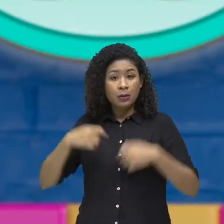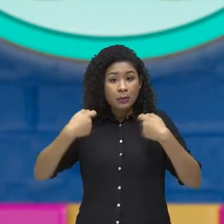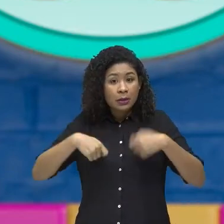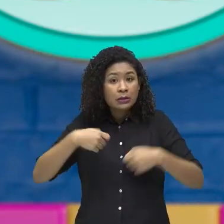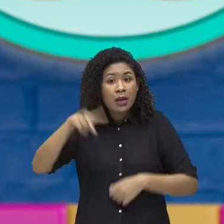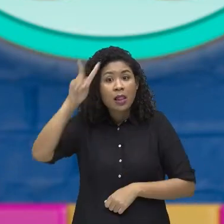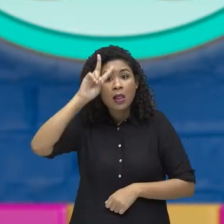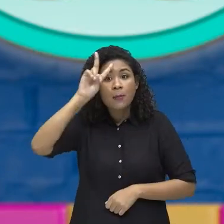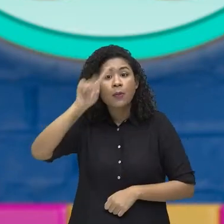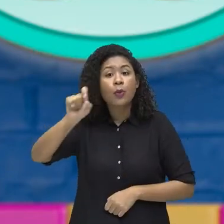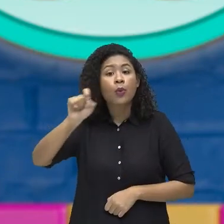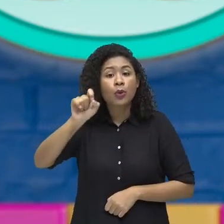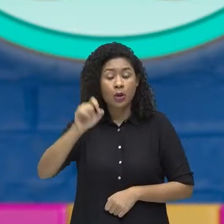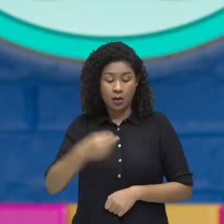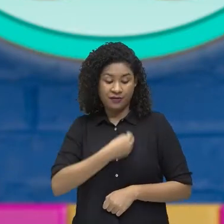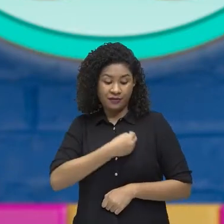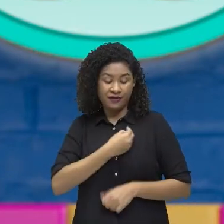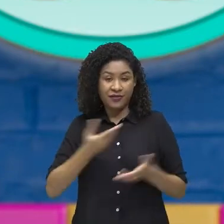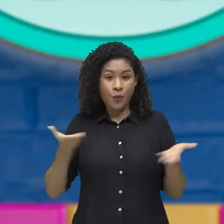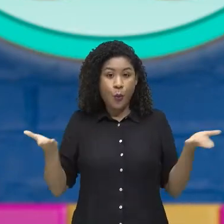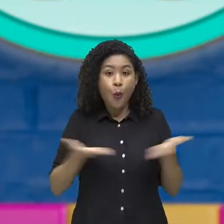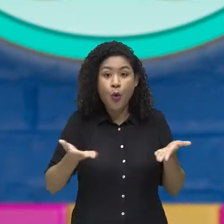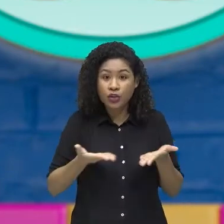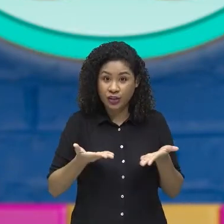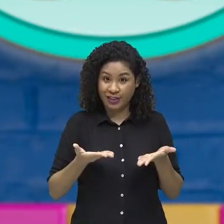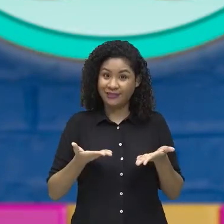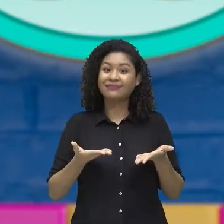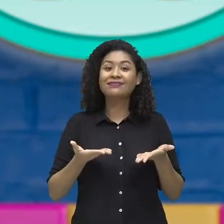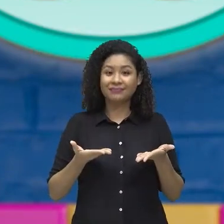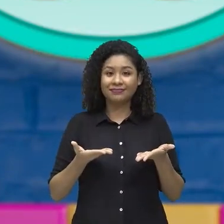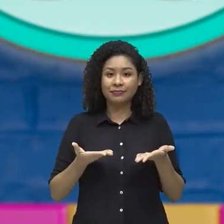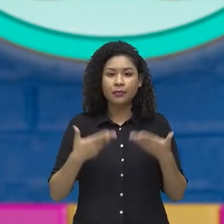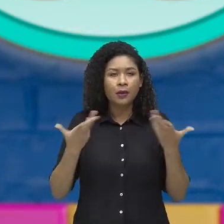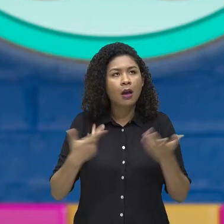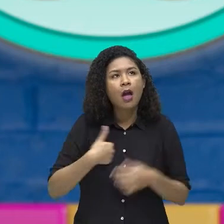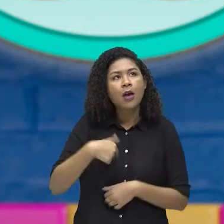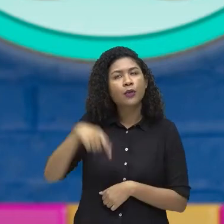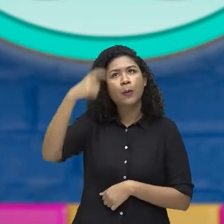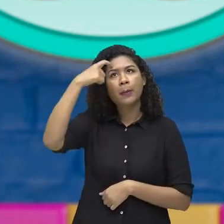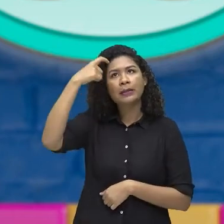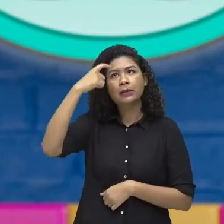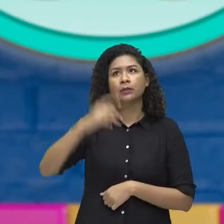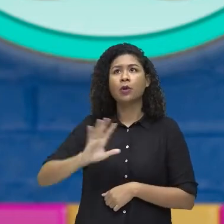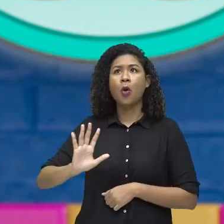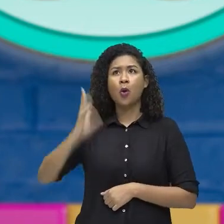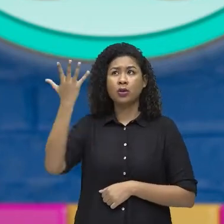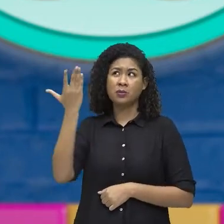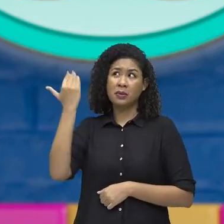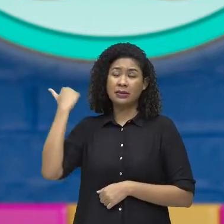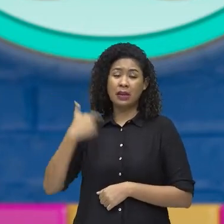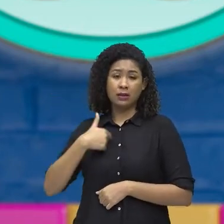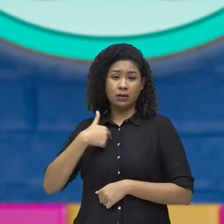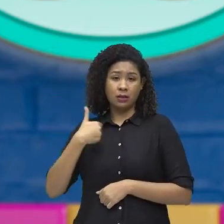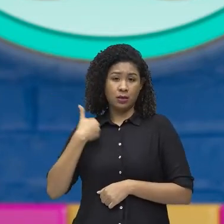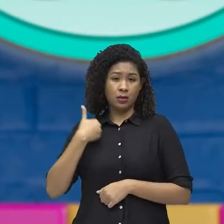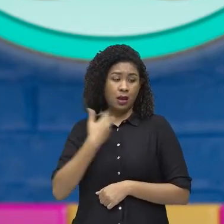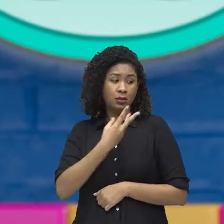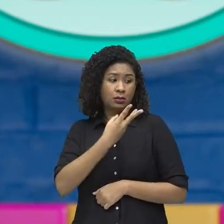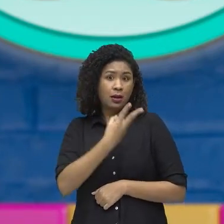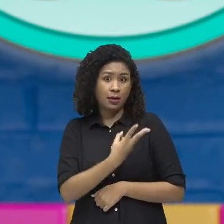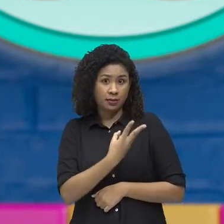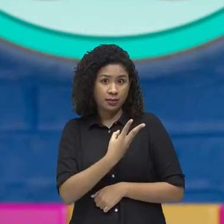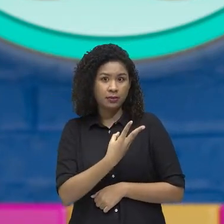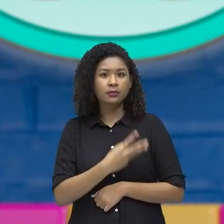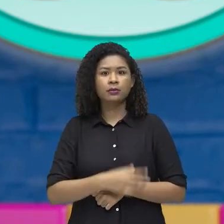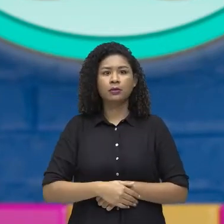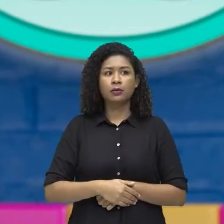vive o hoje. Né? Então, quando eu penso numa coisa que me aconteceu, por exemplo, quando eu tinha 13 anos de idade, eu penso numa coisa que me